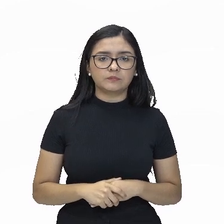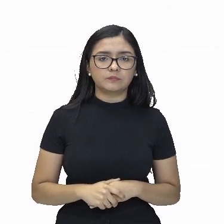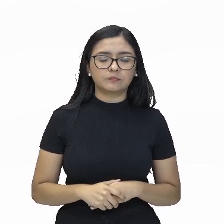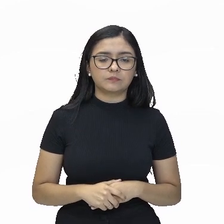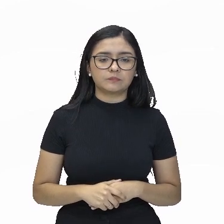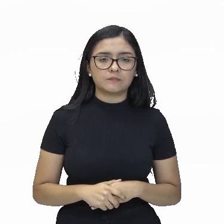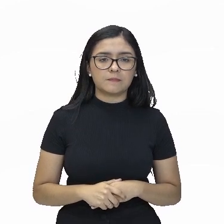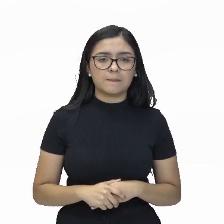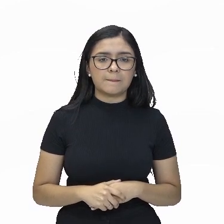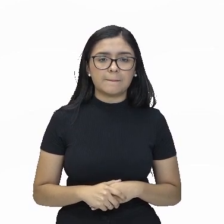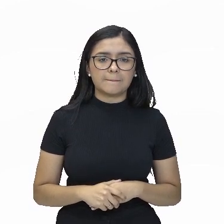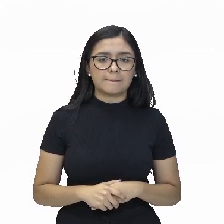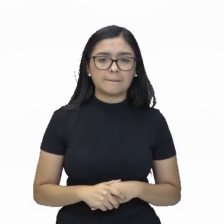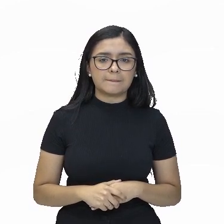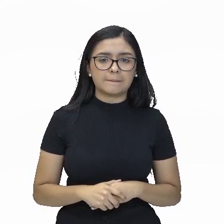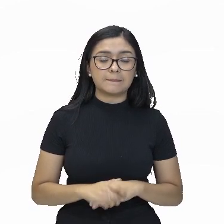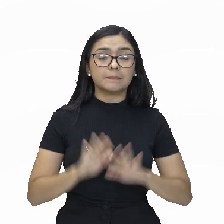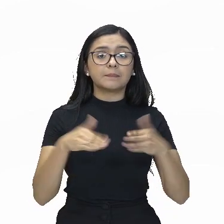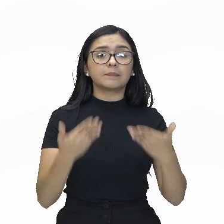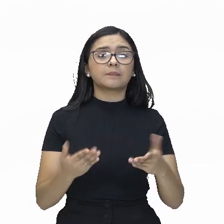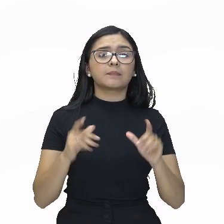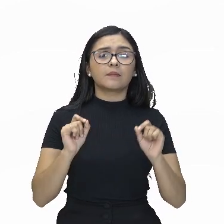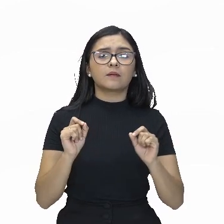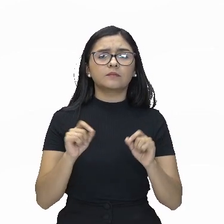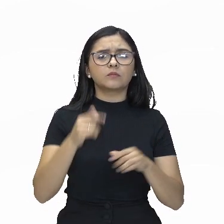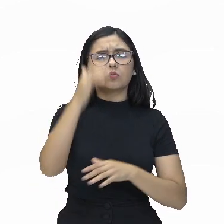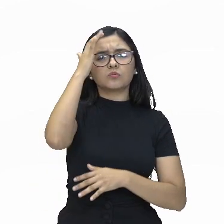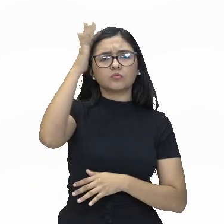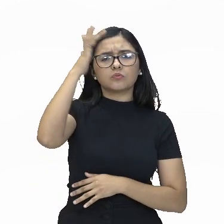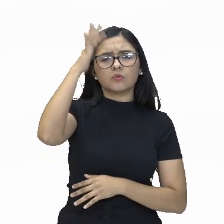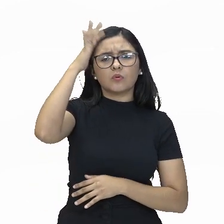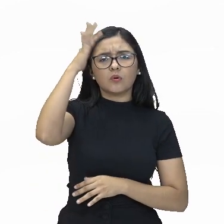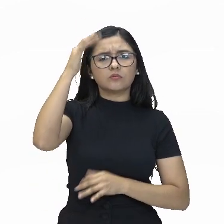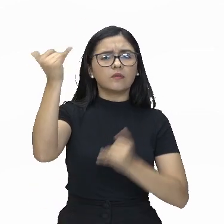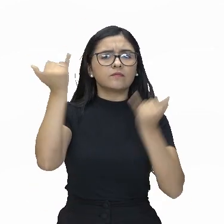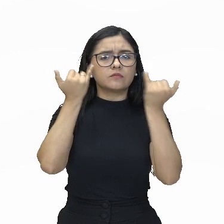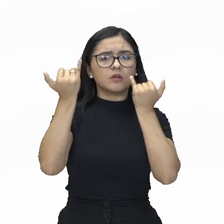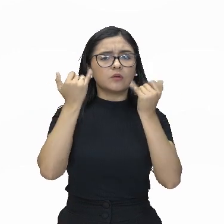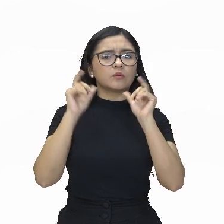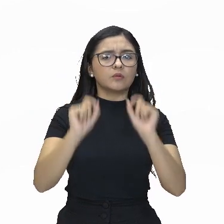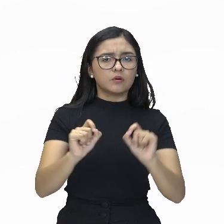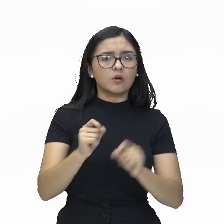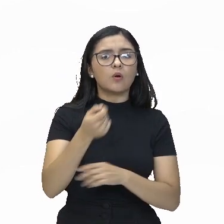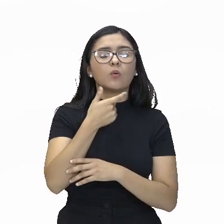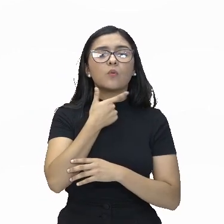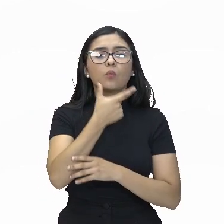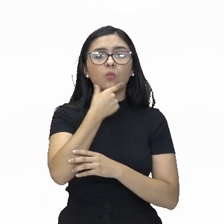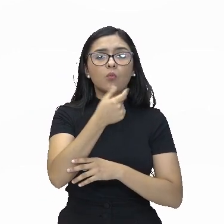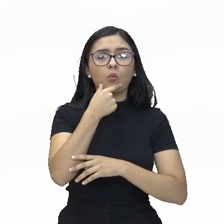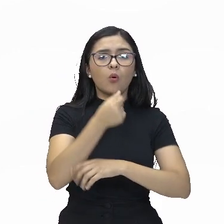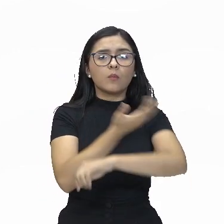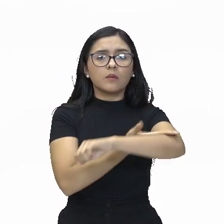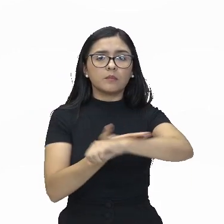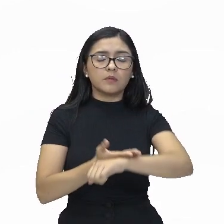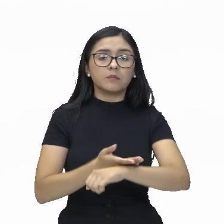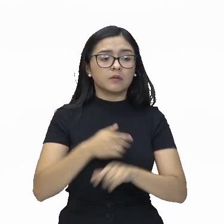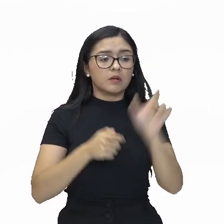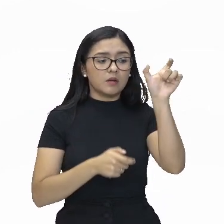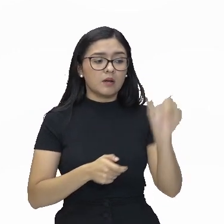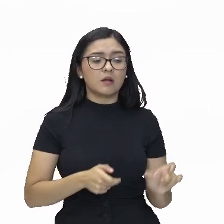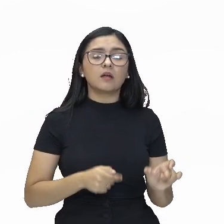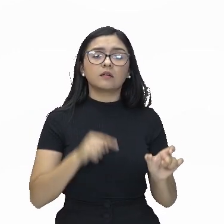Pode passar a próxima? Até que um dia, em sonho, ele foi informado por um homem branco de que a moça